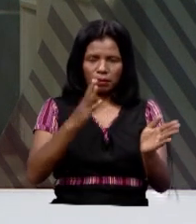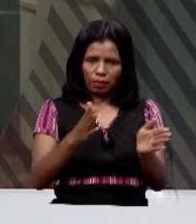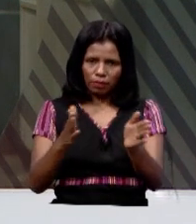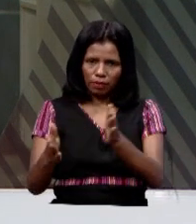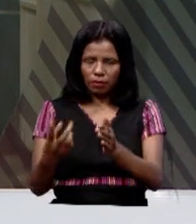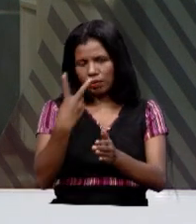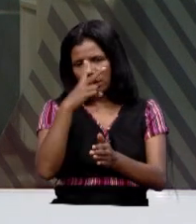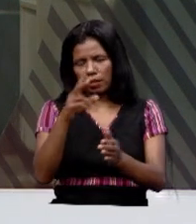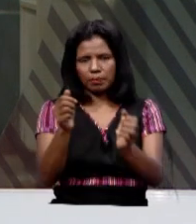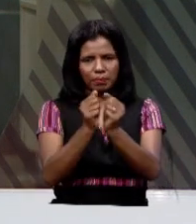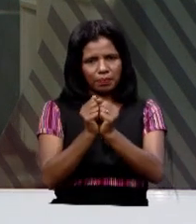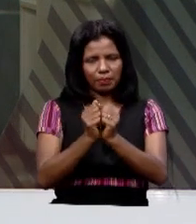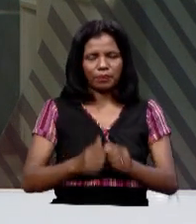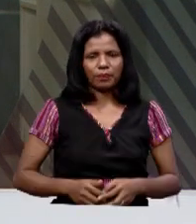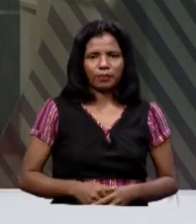aí e te acompanha muito.